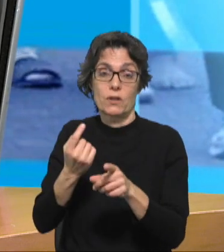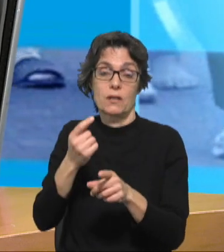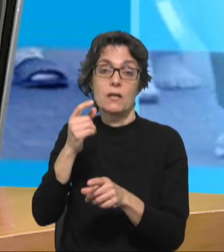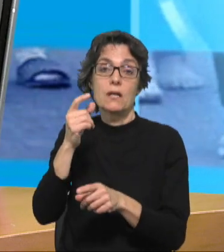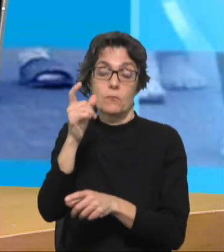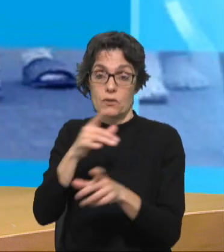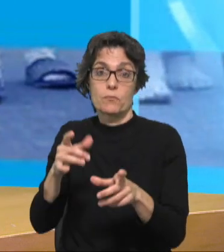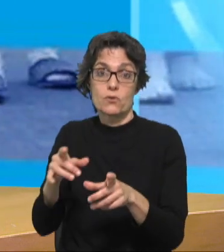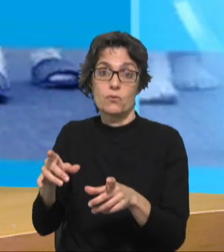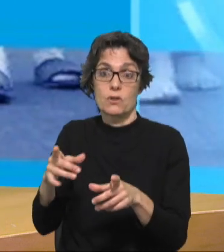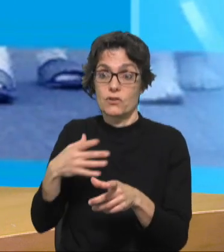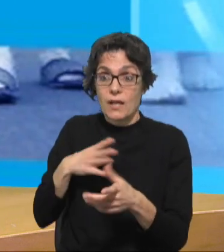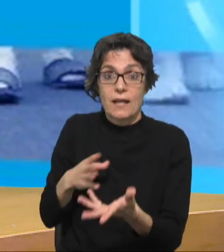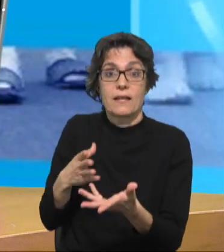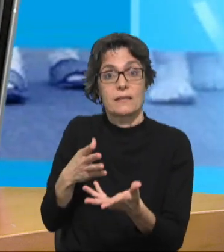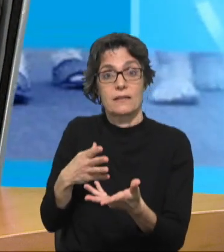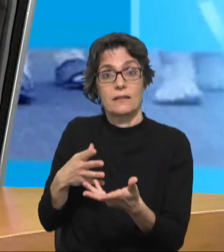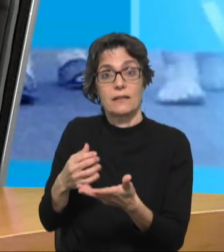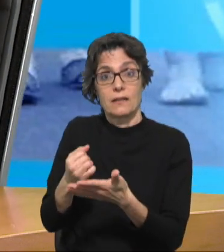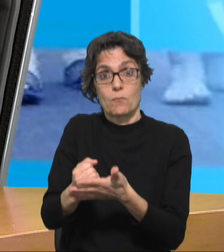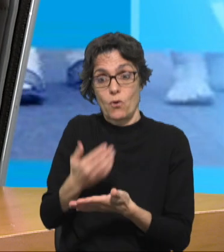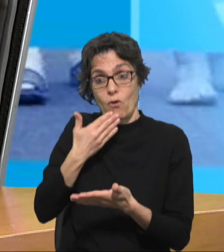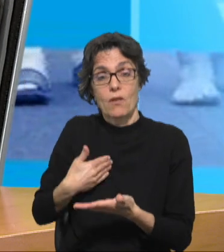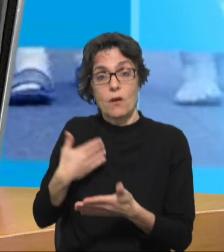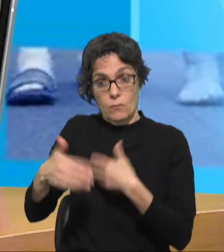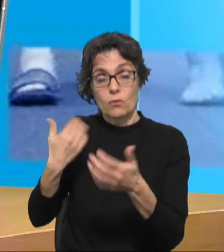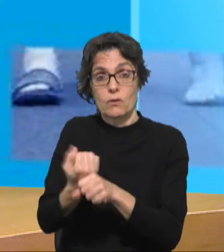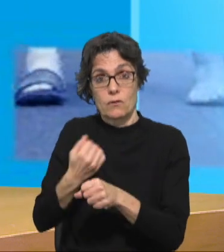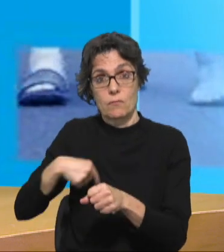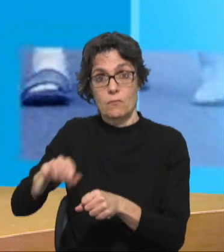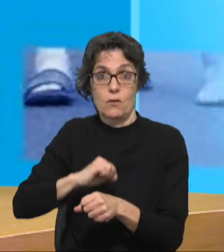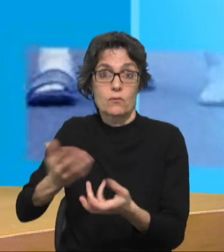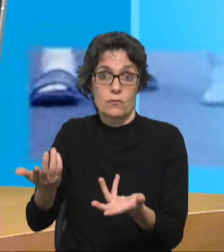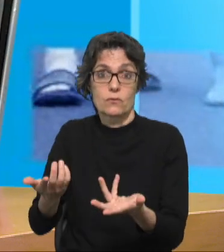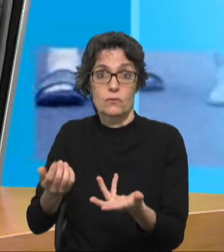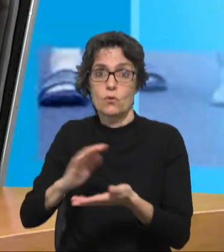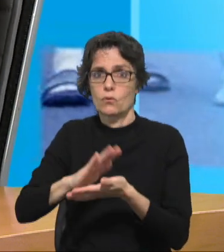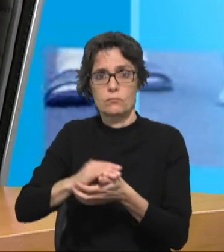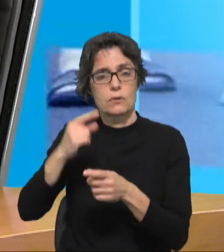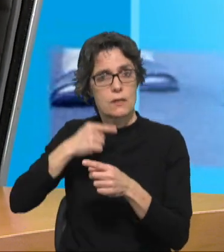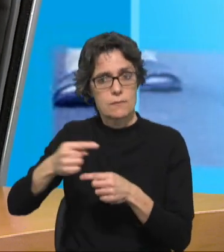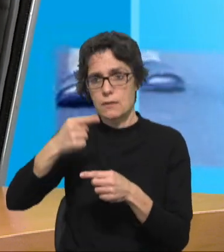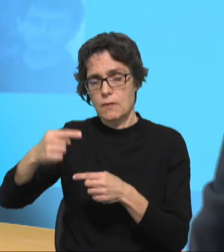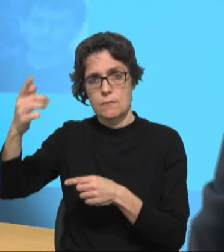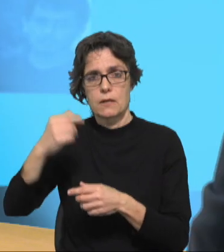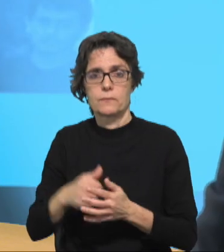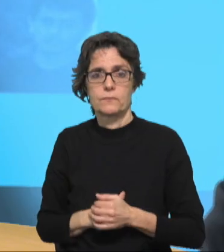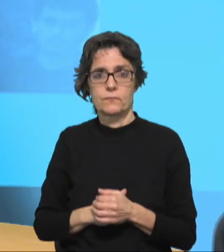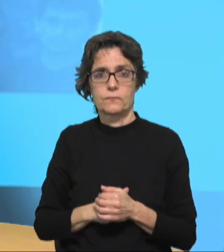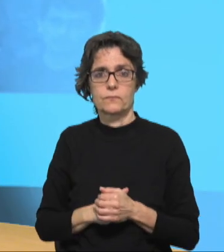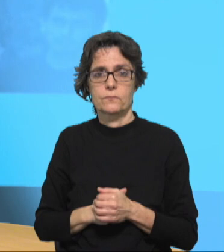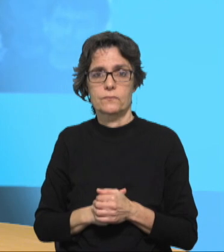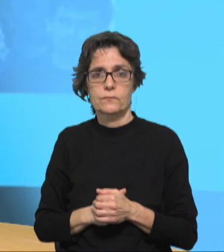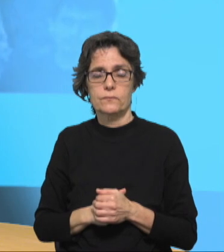fazemos isso, e com o apoio deles é que é possível ainda estarmos hoje a editar todas as semanas. Muito bem, e